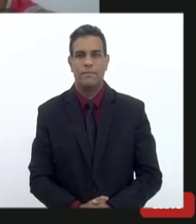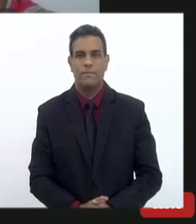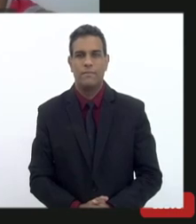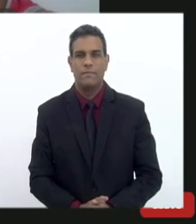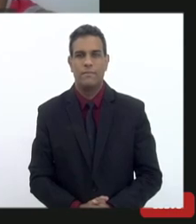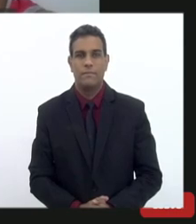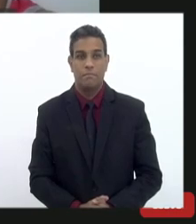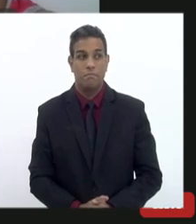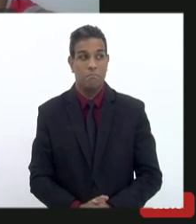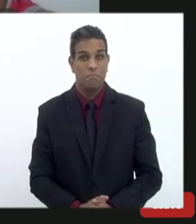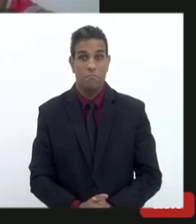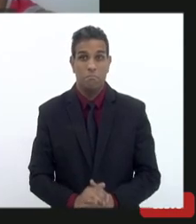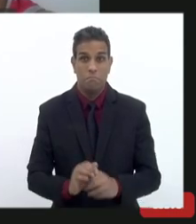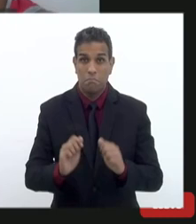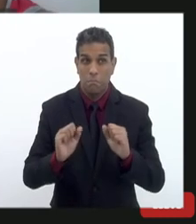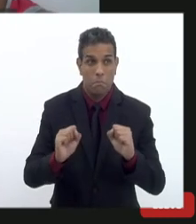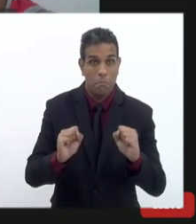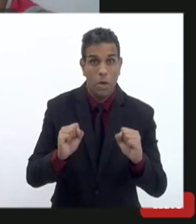Pode ir?